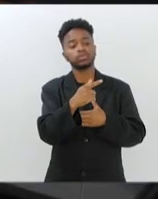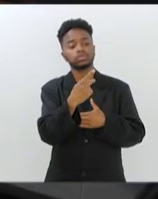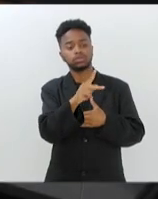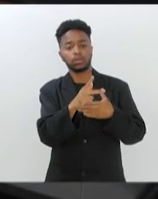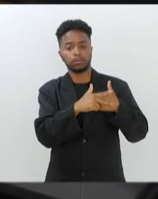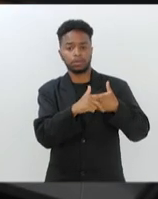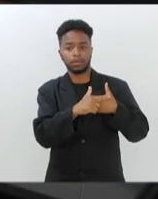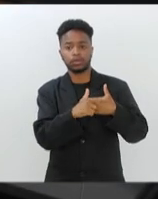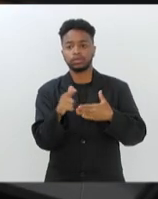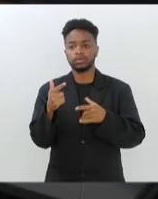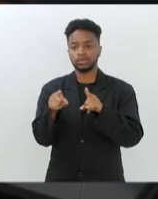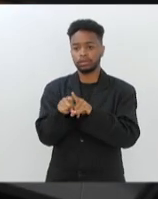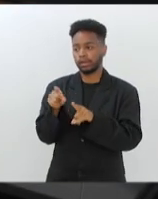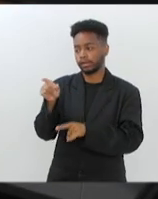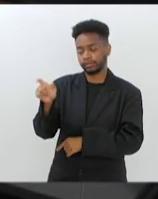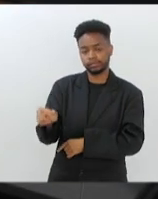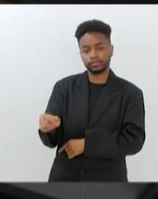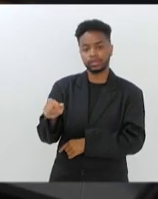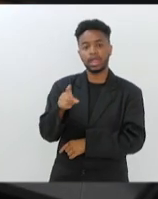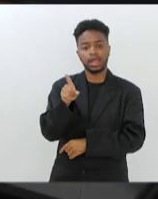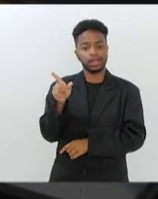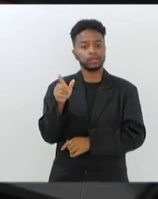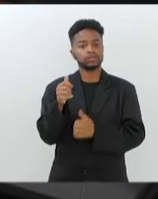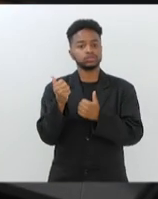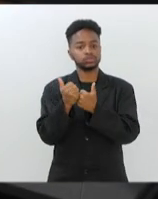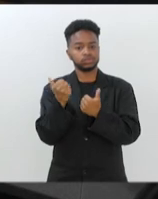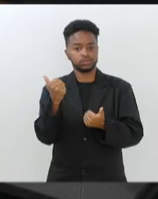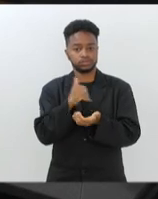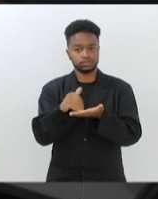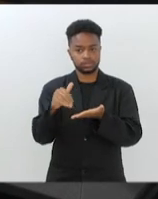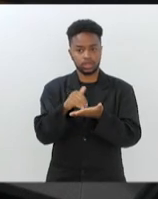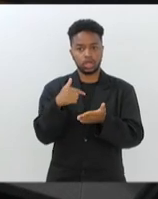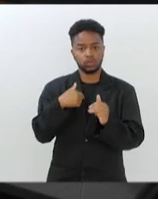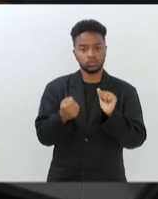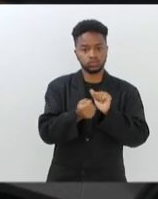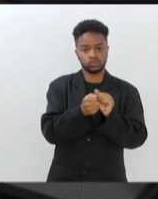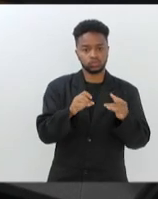momento a época Denise era subsecretária e eu subsecretário